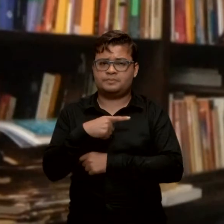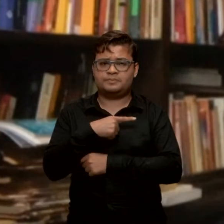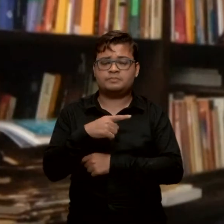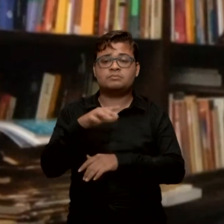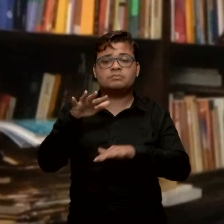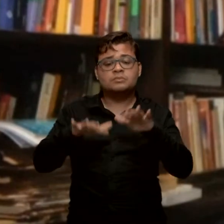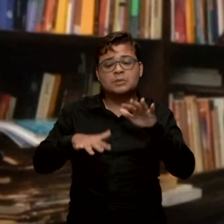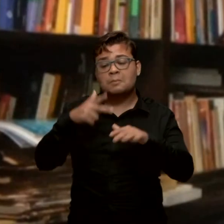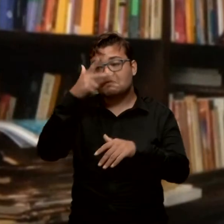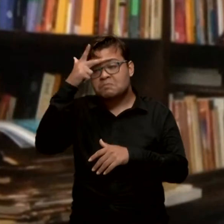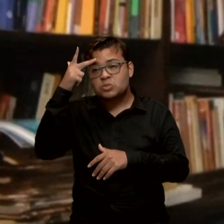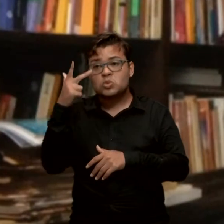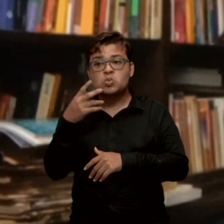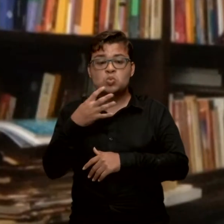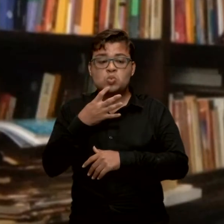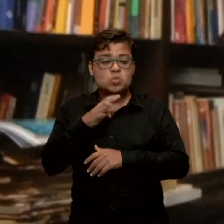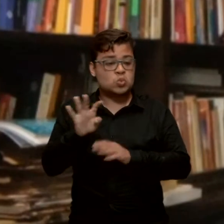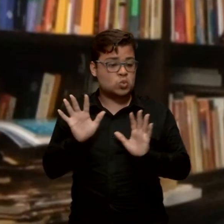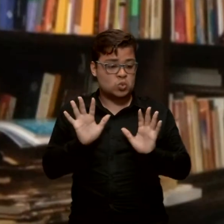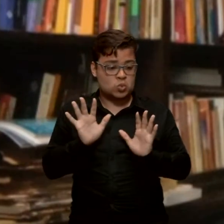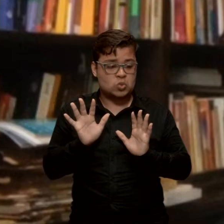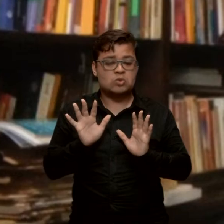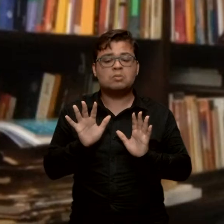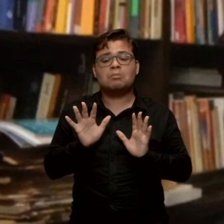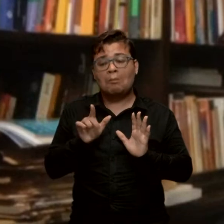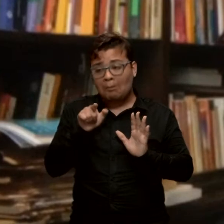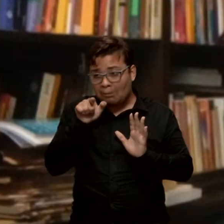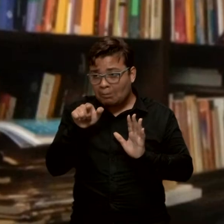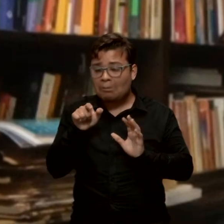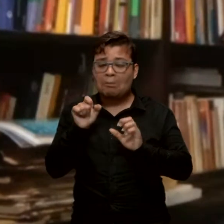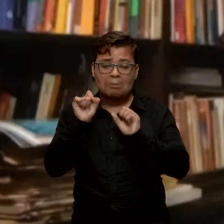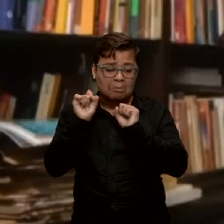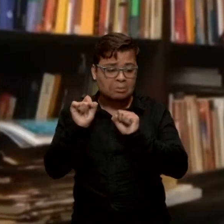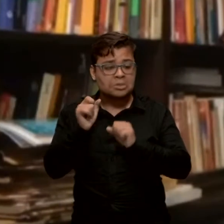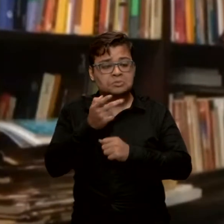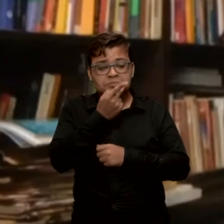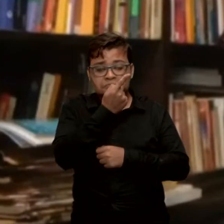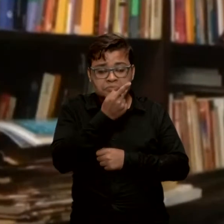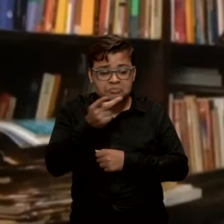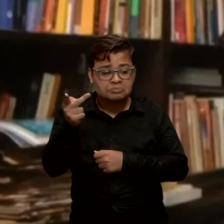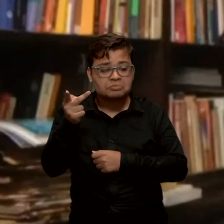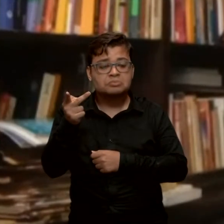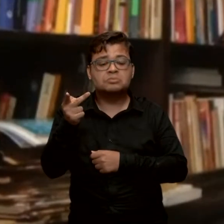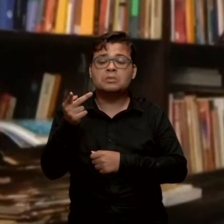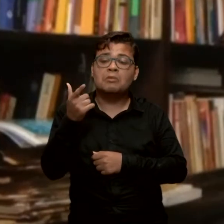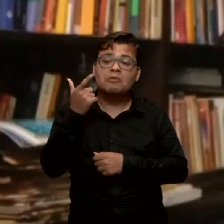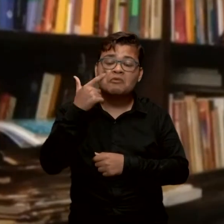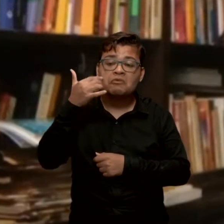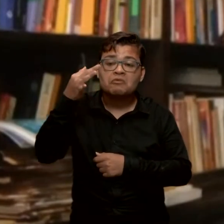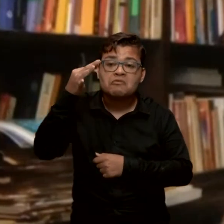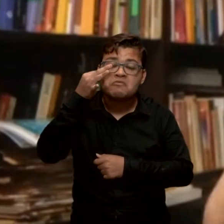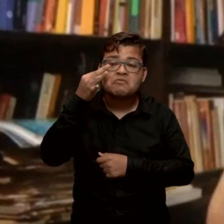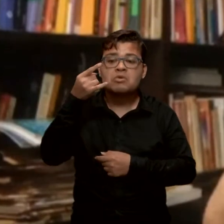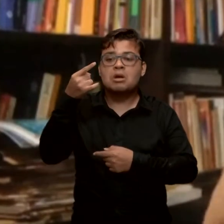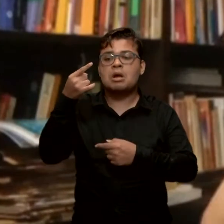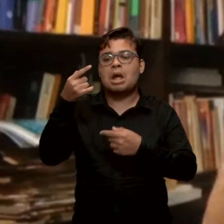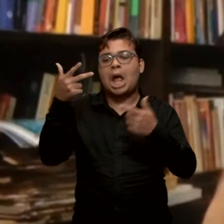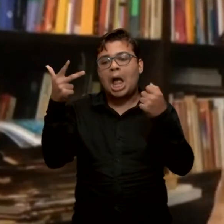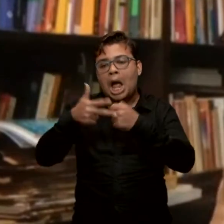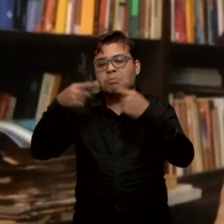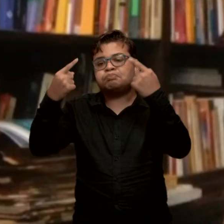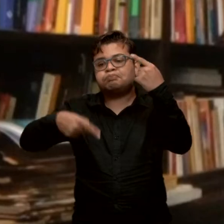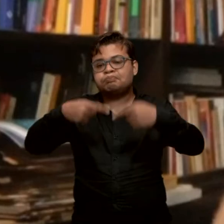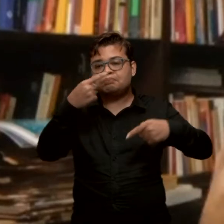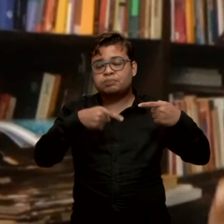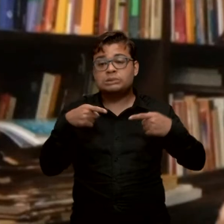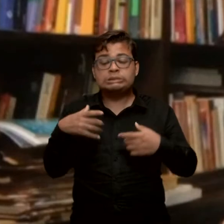talvez que não conheça o rap assim, ele pode procurar aí algumas dessas batalhas para sentir,